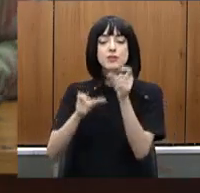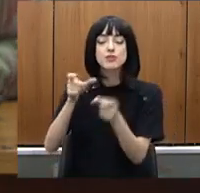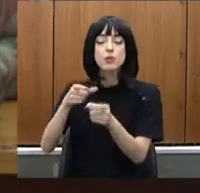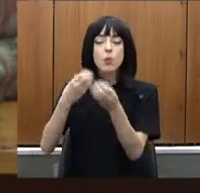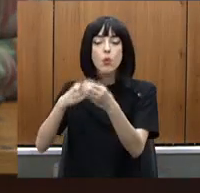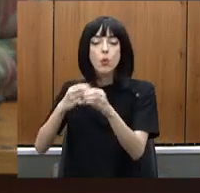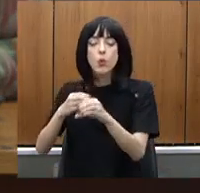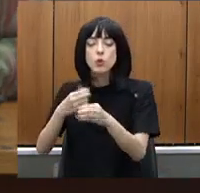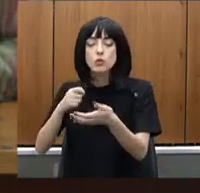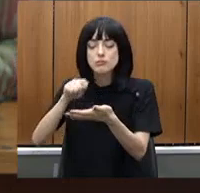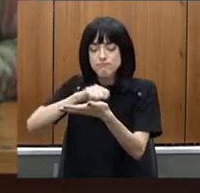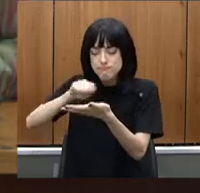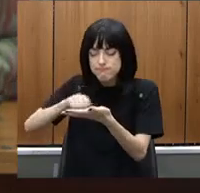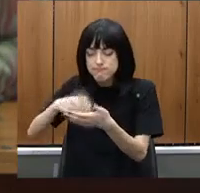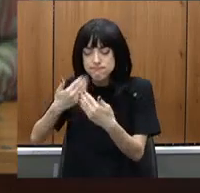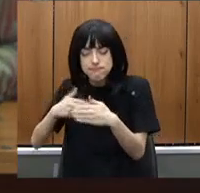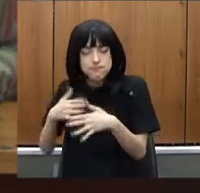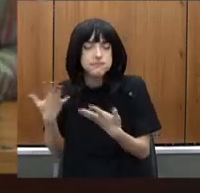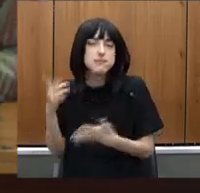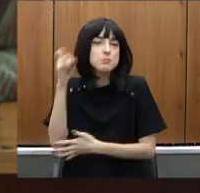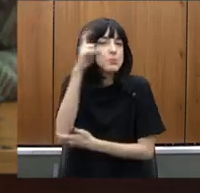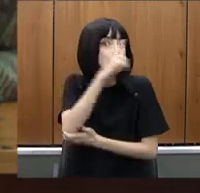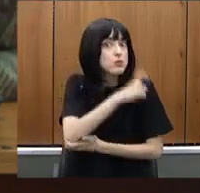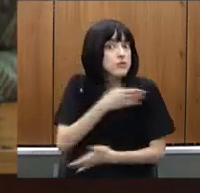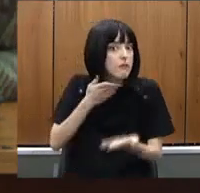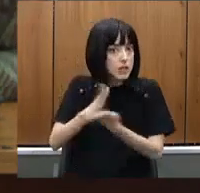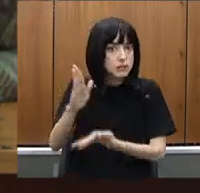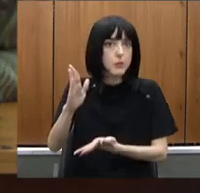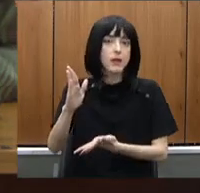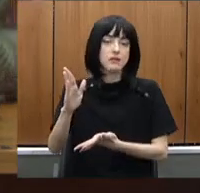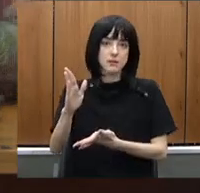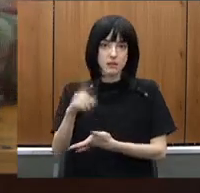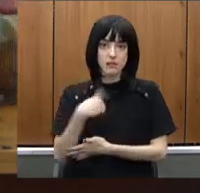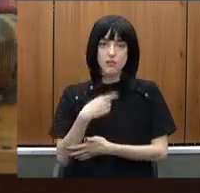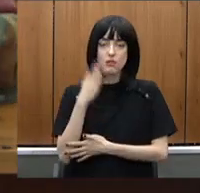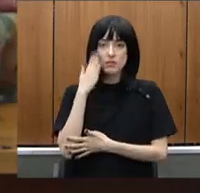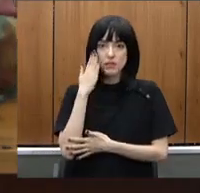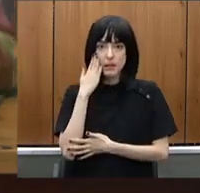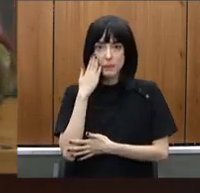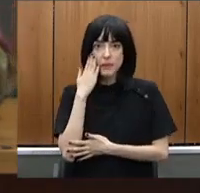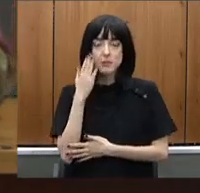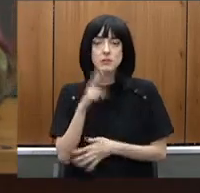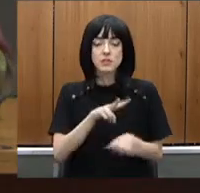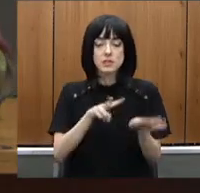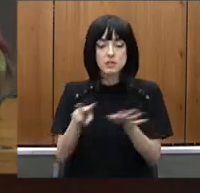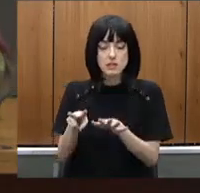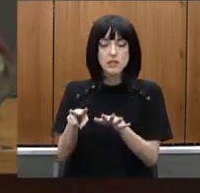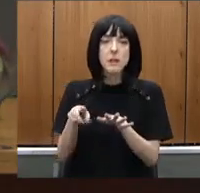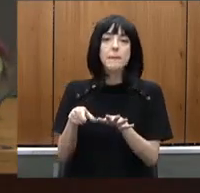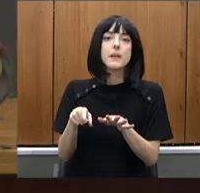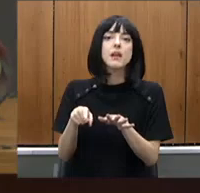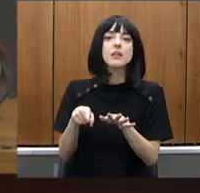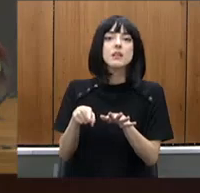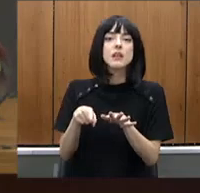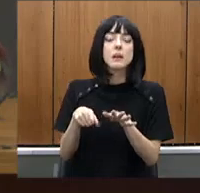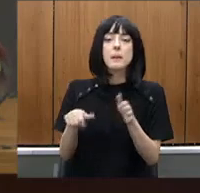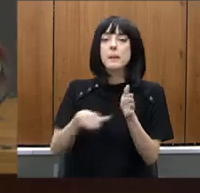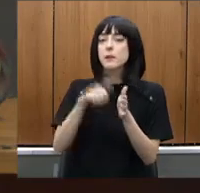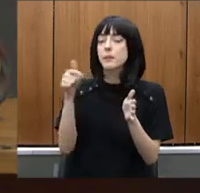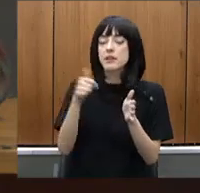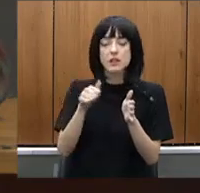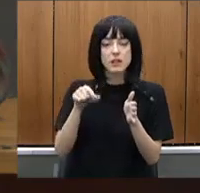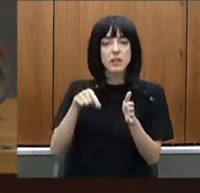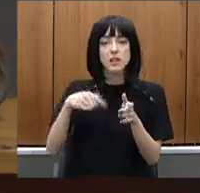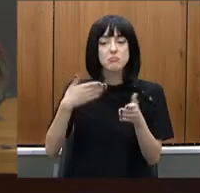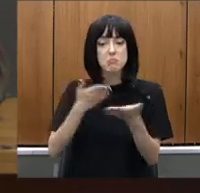é para qualquer um passar no concurso é muito difícil passar na primeira semana segunda terceira e concluir o curso é mais difícil ainda mas